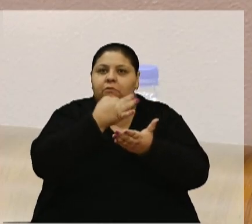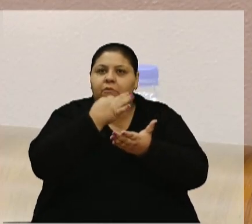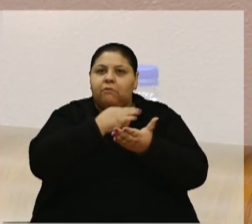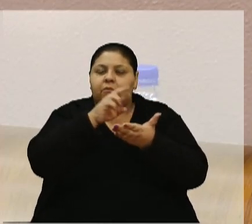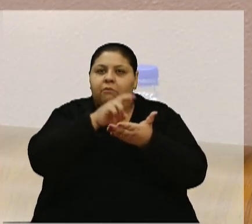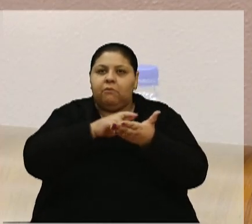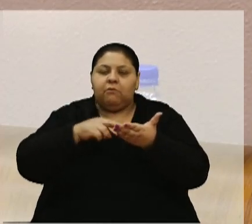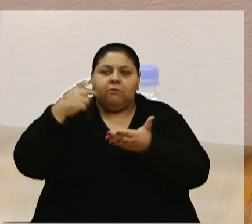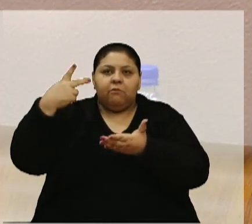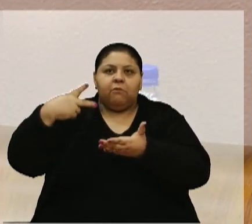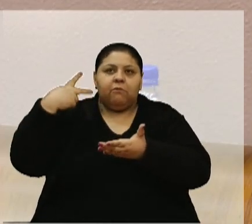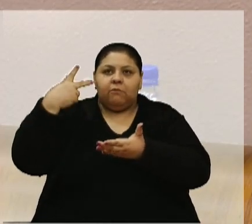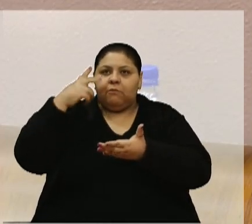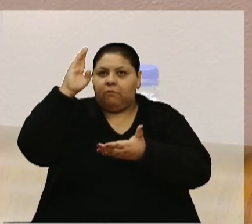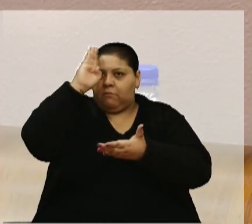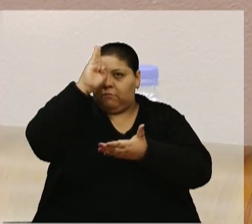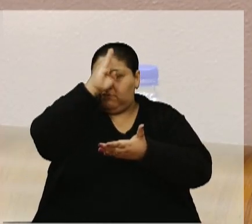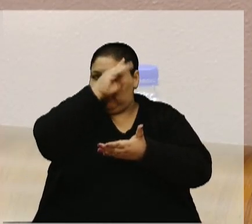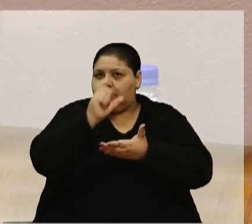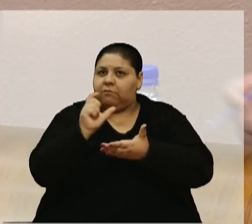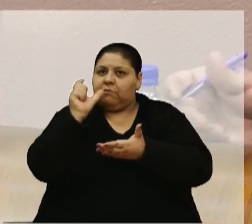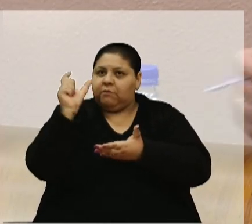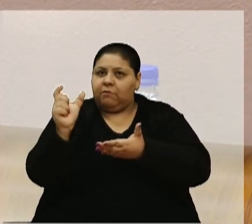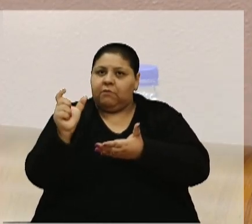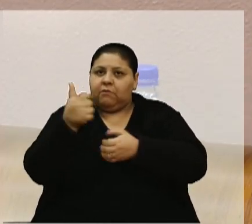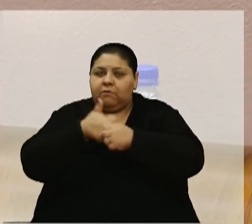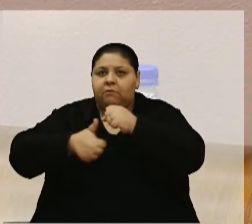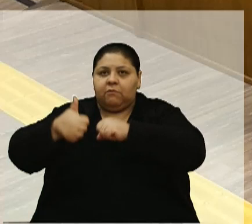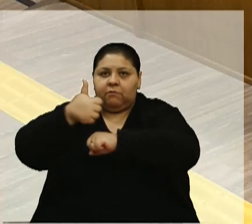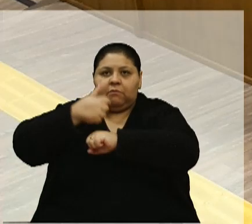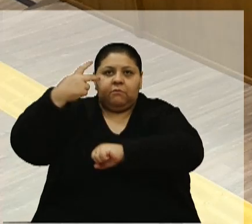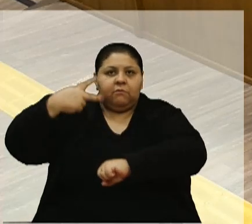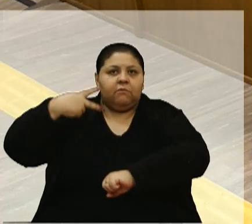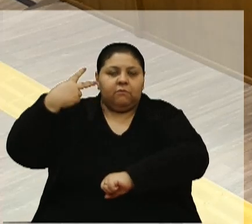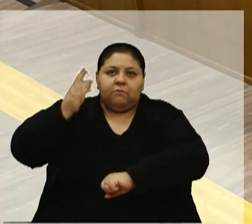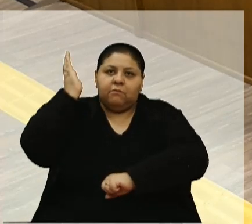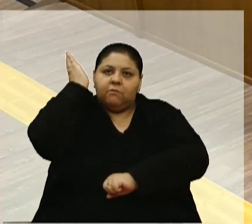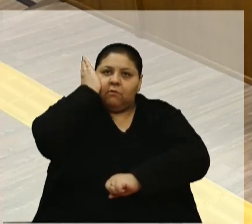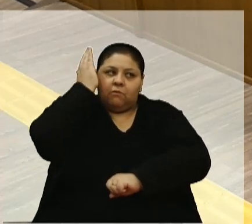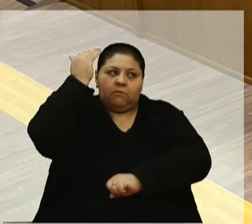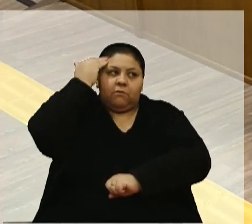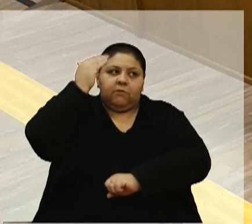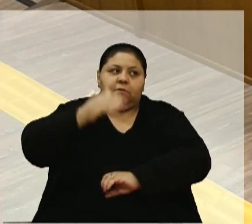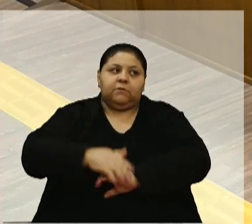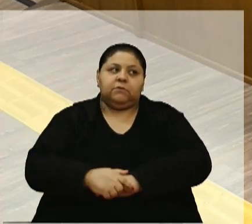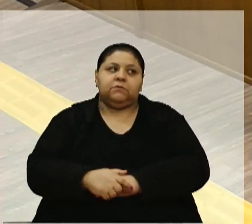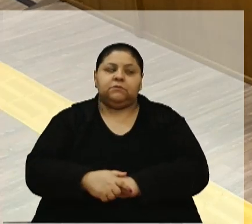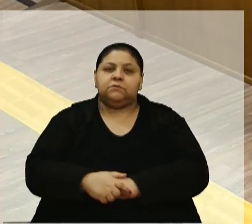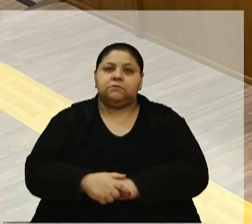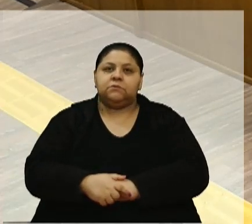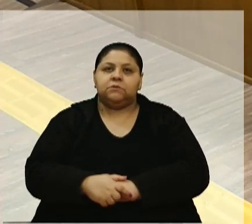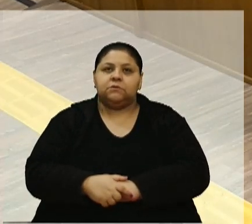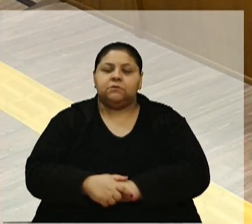Relator, vereador Adriano Bressan. Com a palavra, o relator ad hoc, vereador Felipe Grêmio Maier.